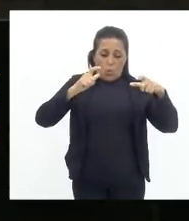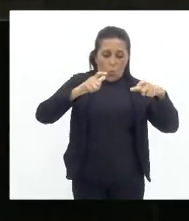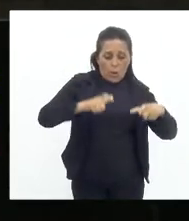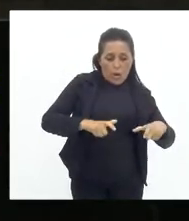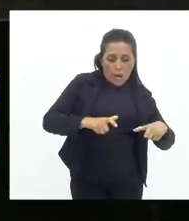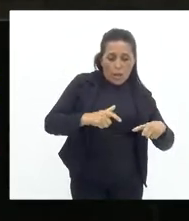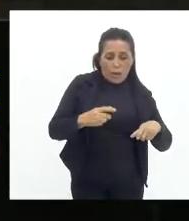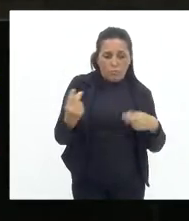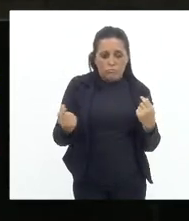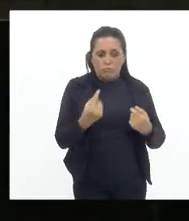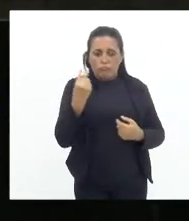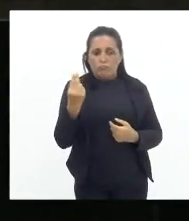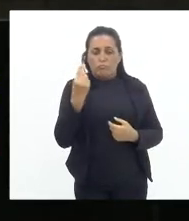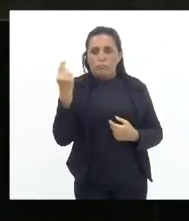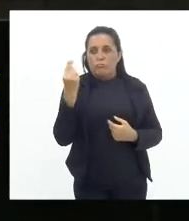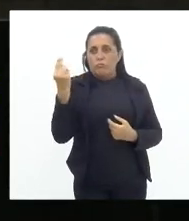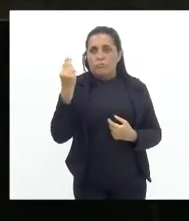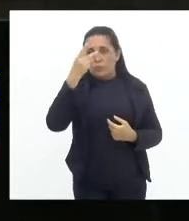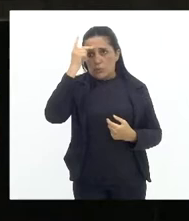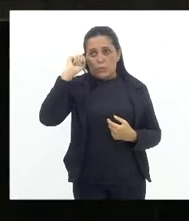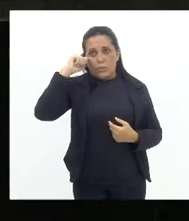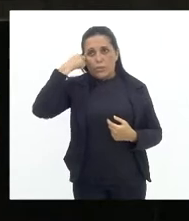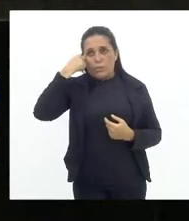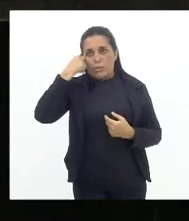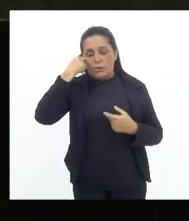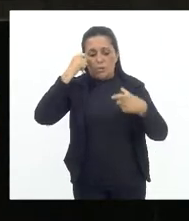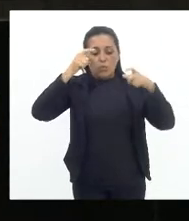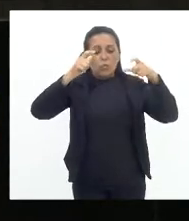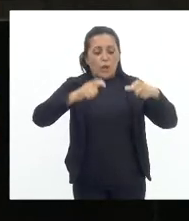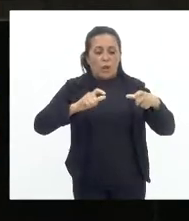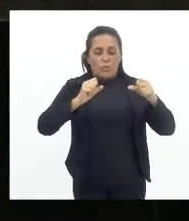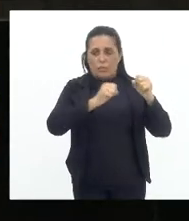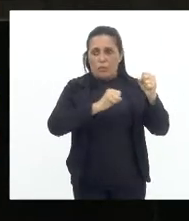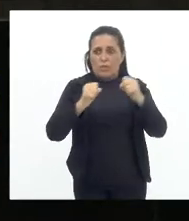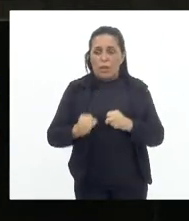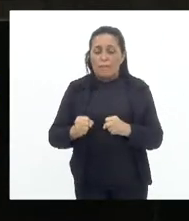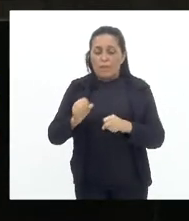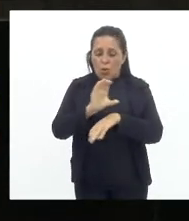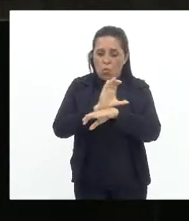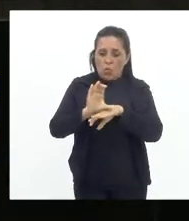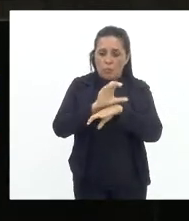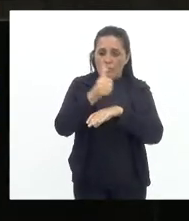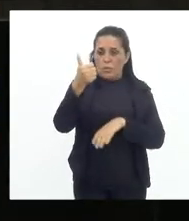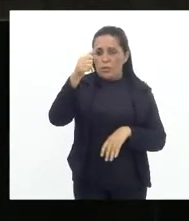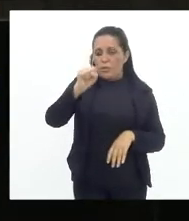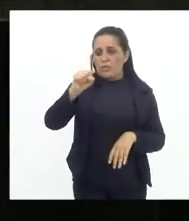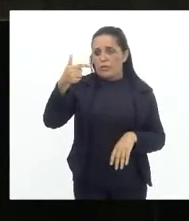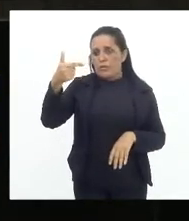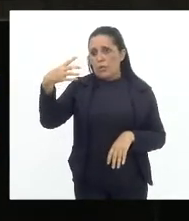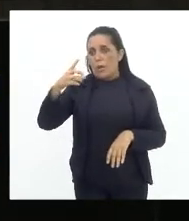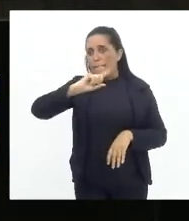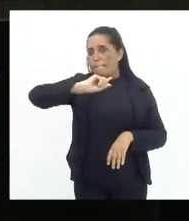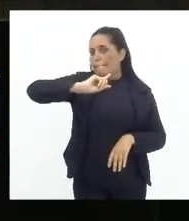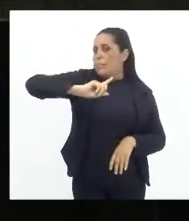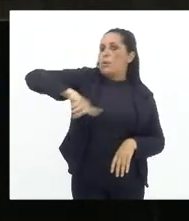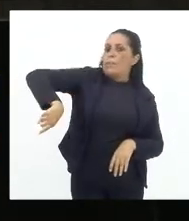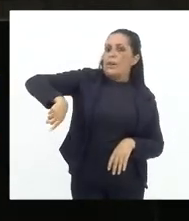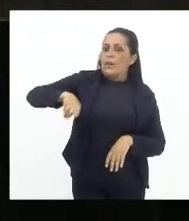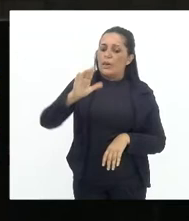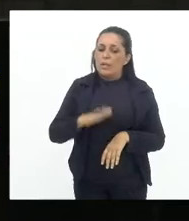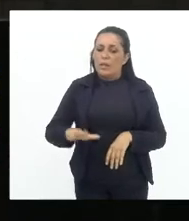espaços de poder basta assim o presidente olharmos a Constituição de 1824 que proibiria